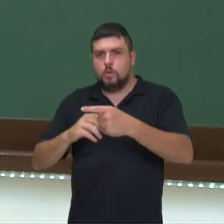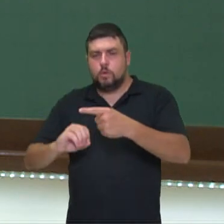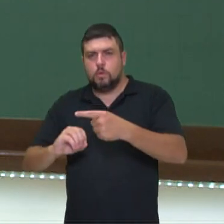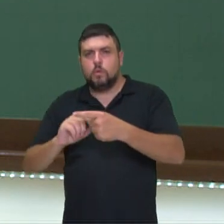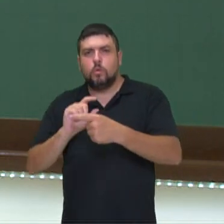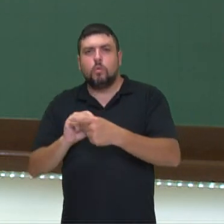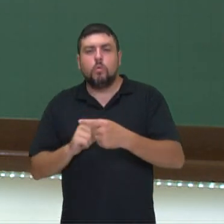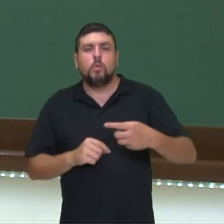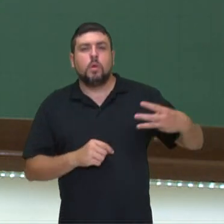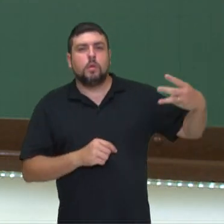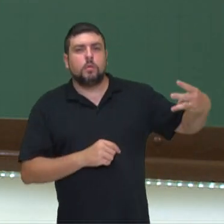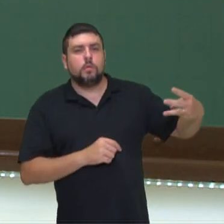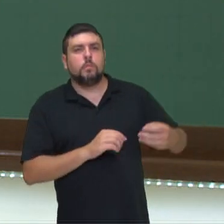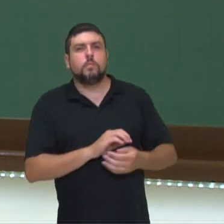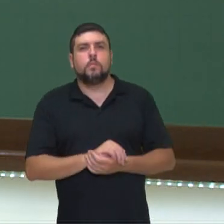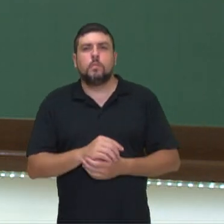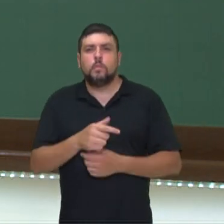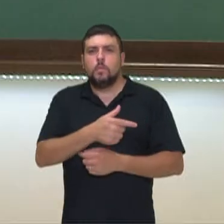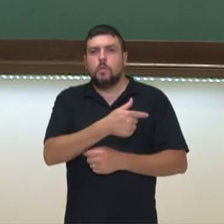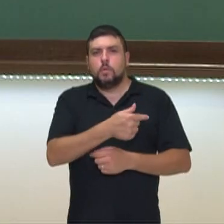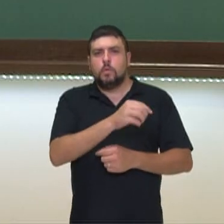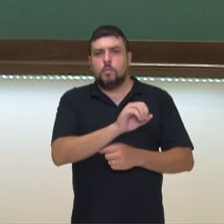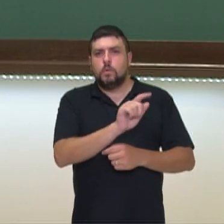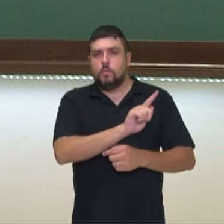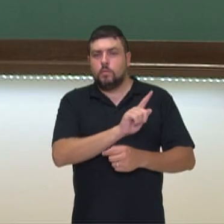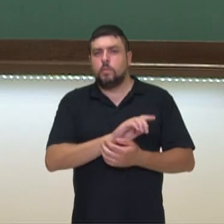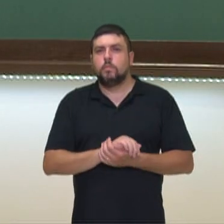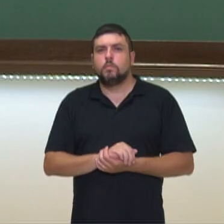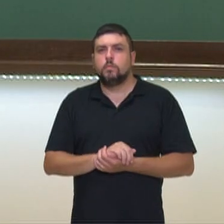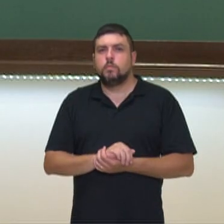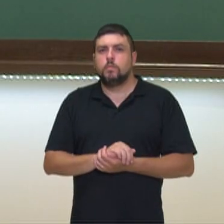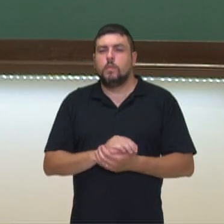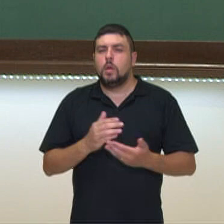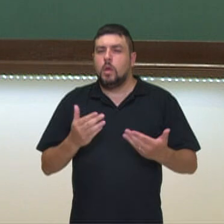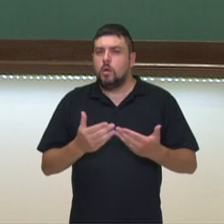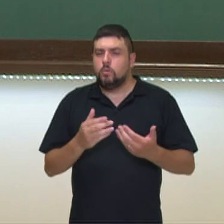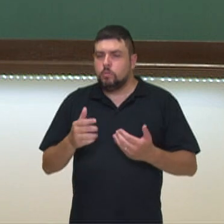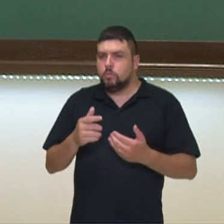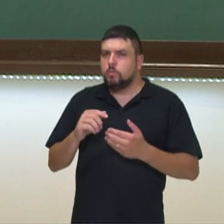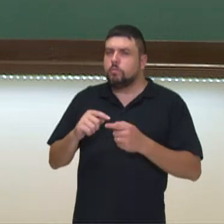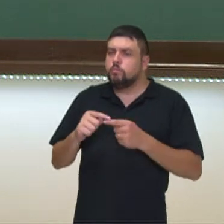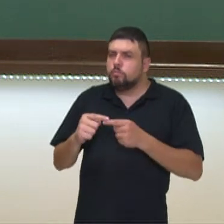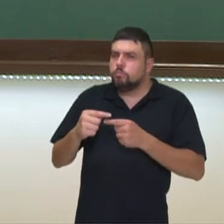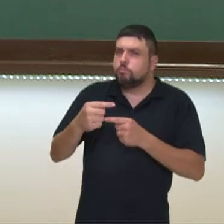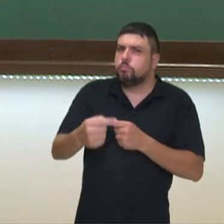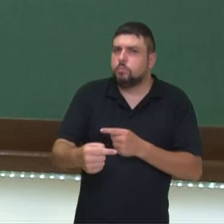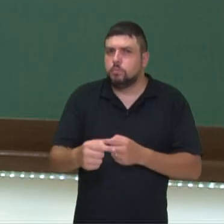comeu. Ou seja, 70 gramas do chocolate. Agora eu preciso dar mais um passo. Qual que é esse passo?